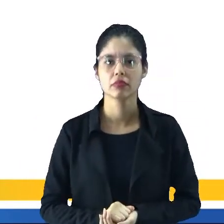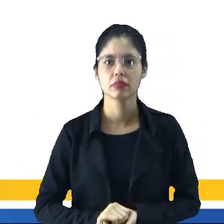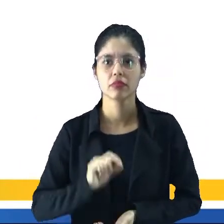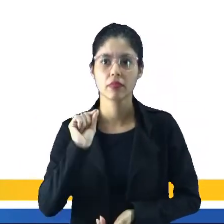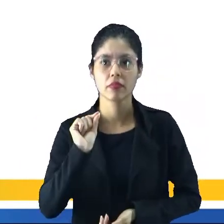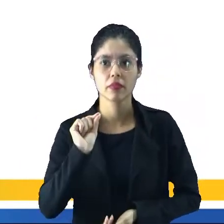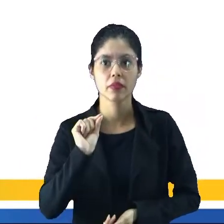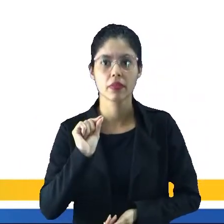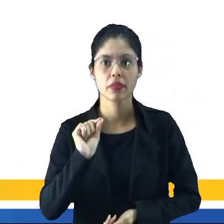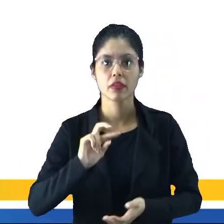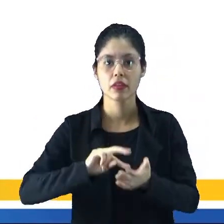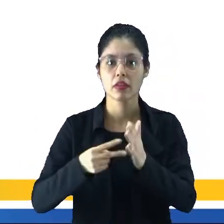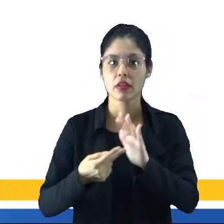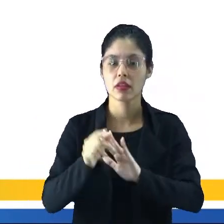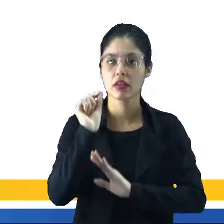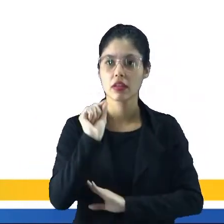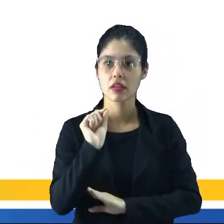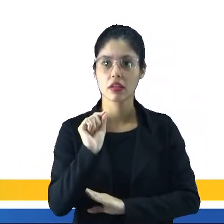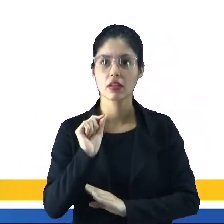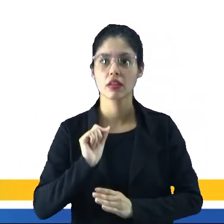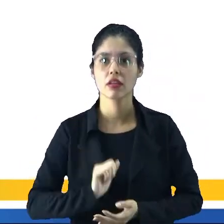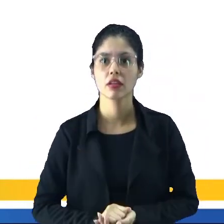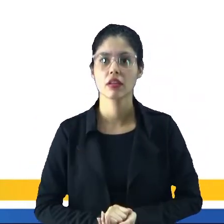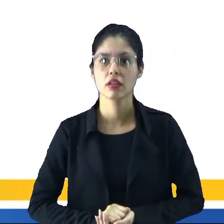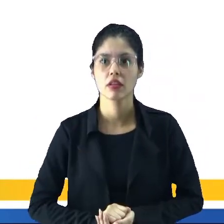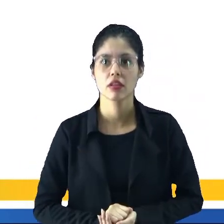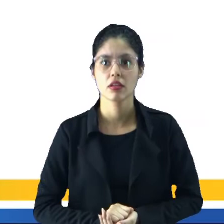que significa